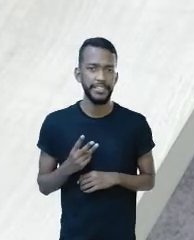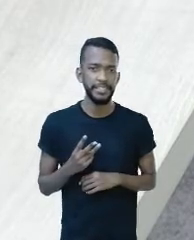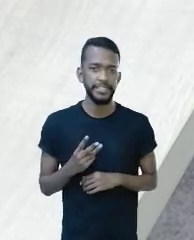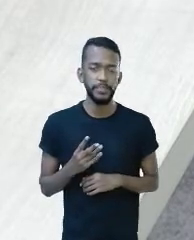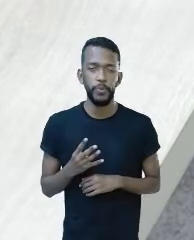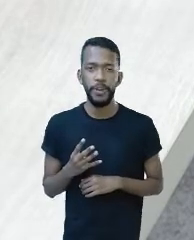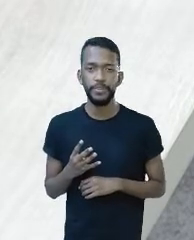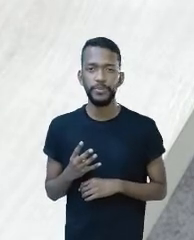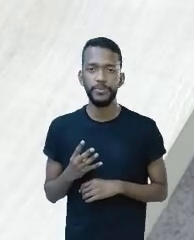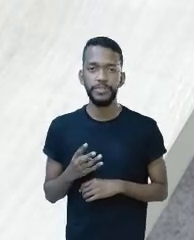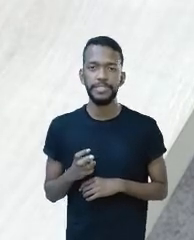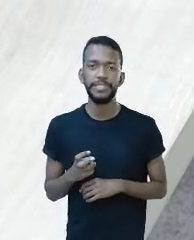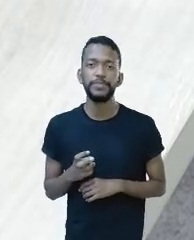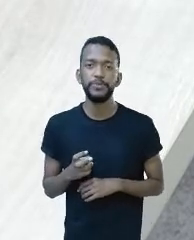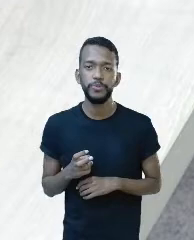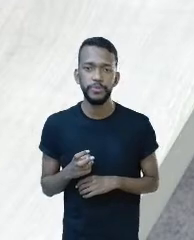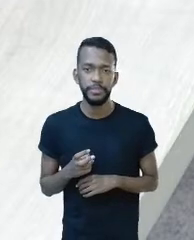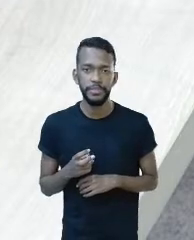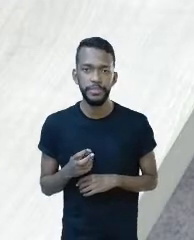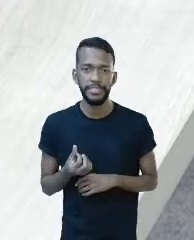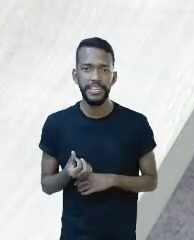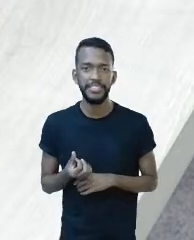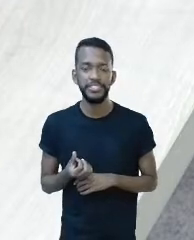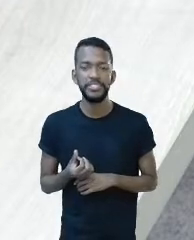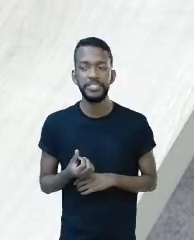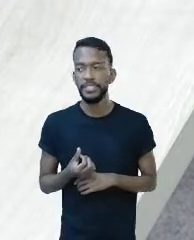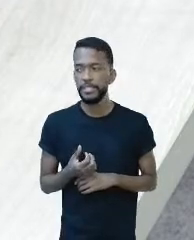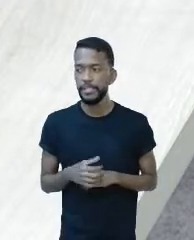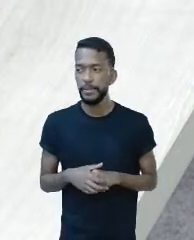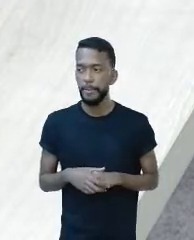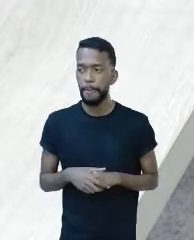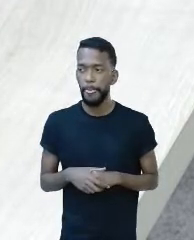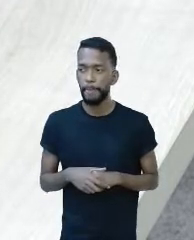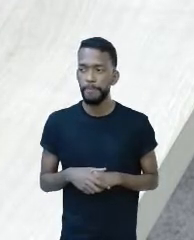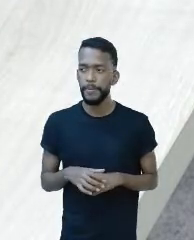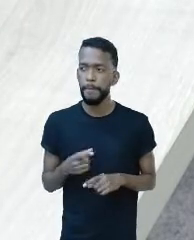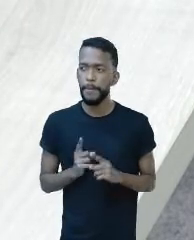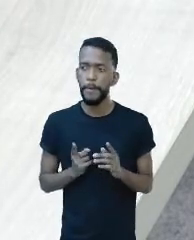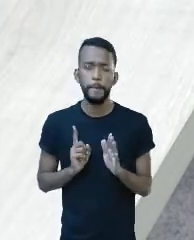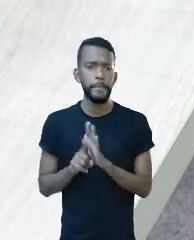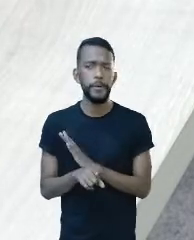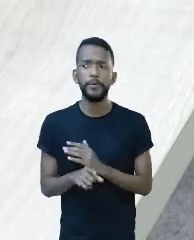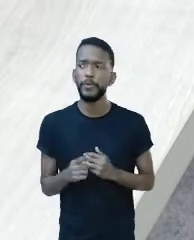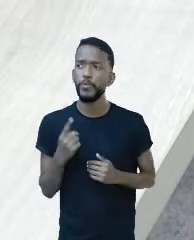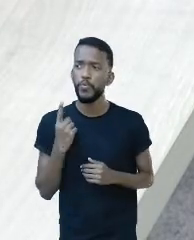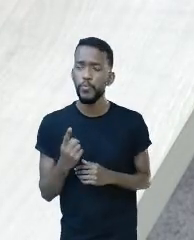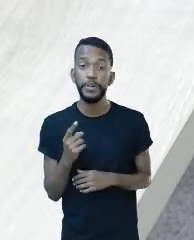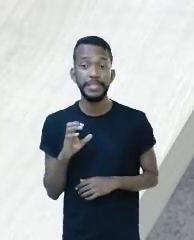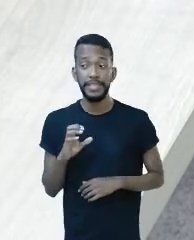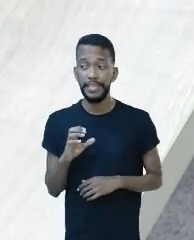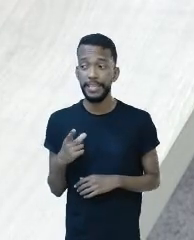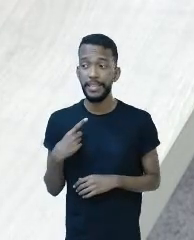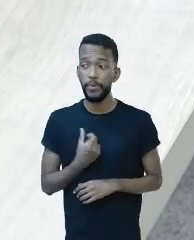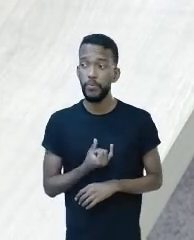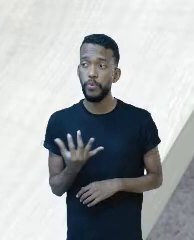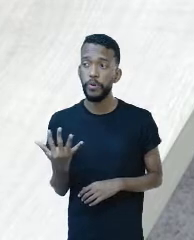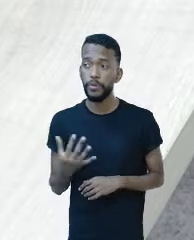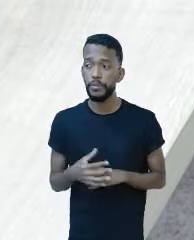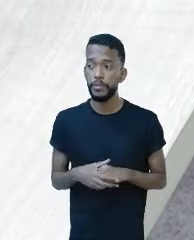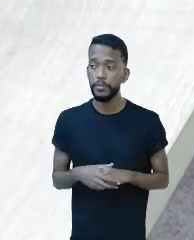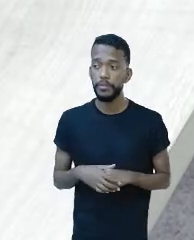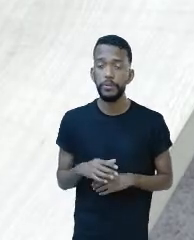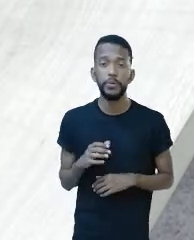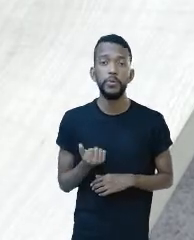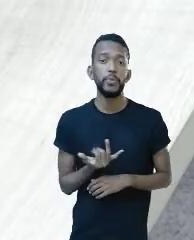3, 4, 5, 6 centenas. Mas eu pergunto, uma centena